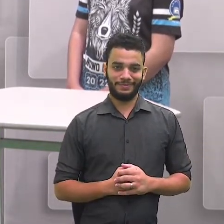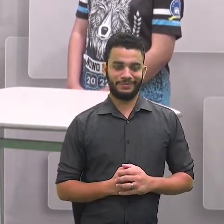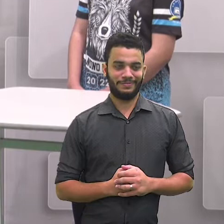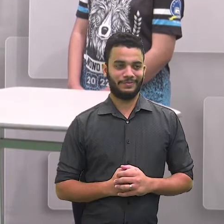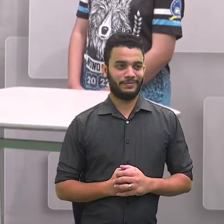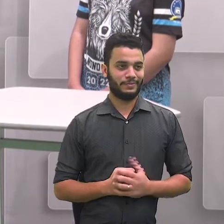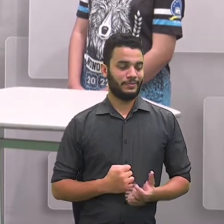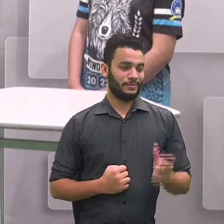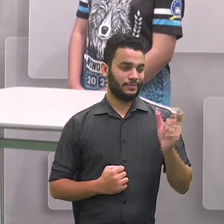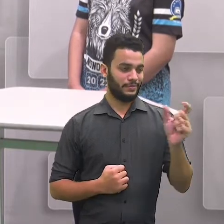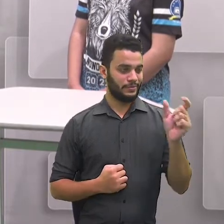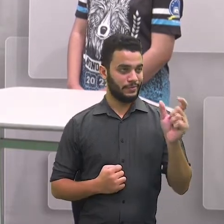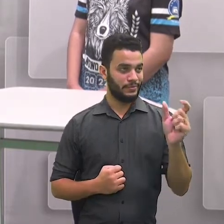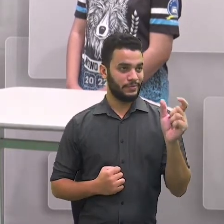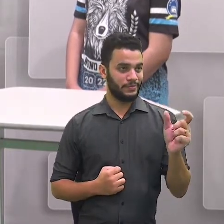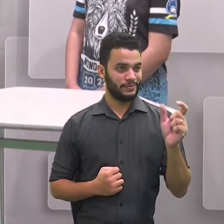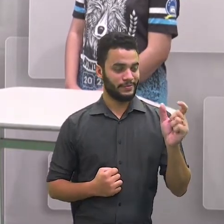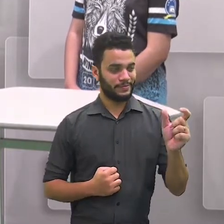Sua palavra é